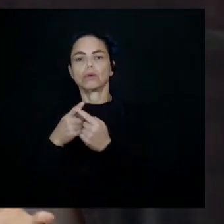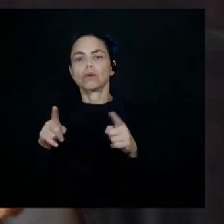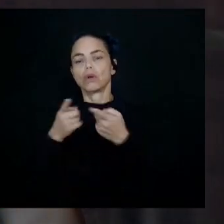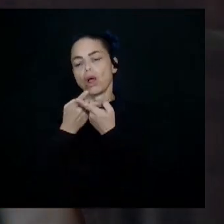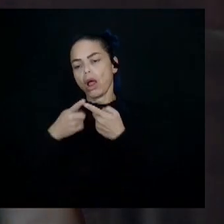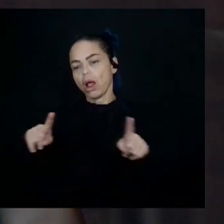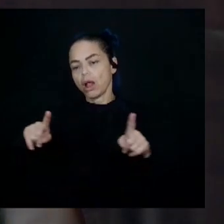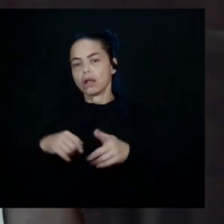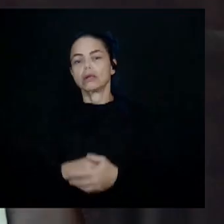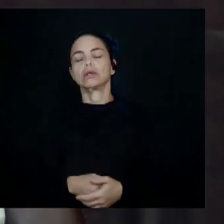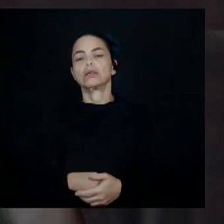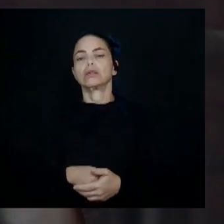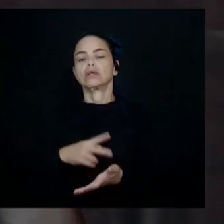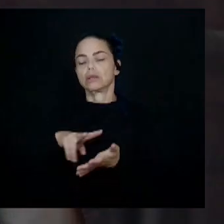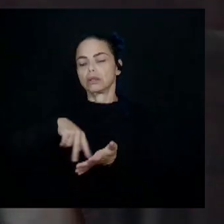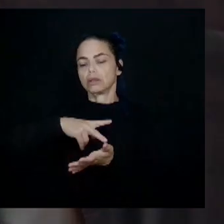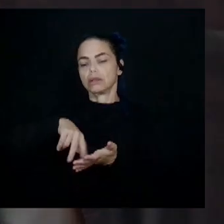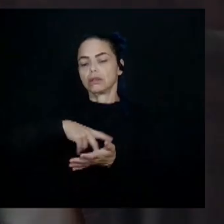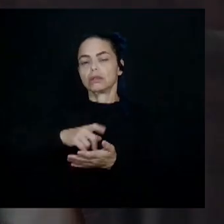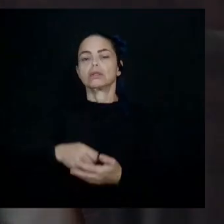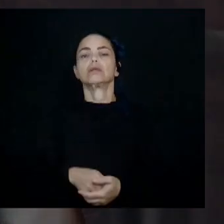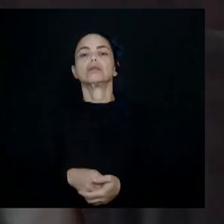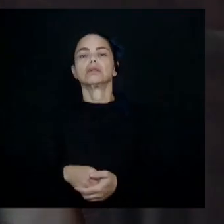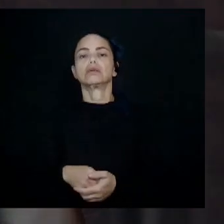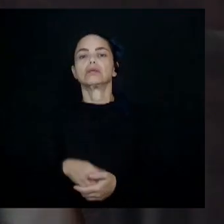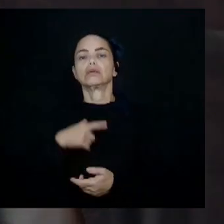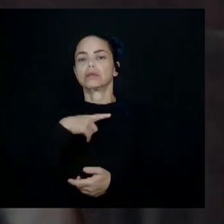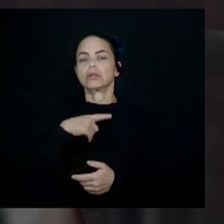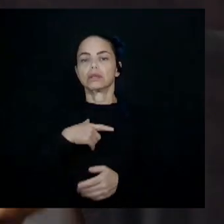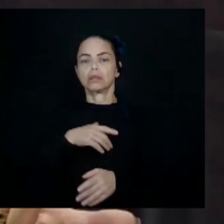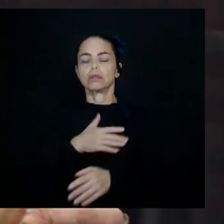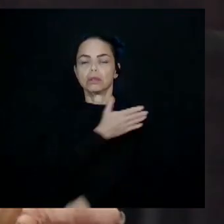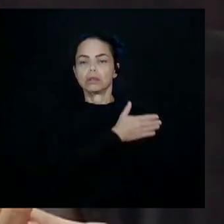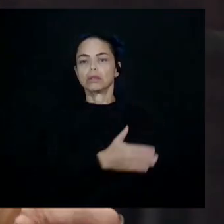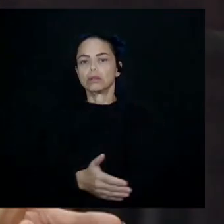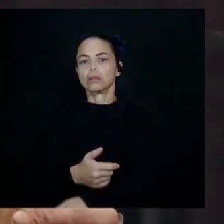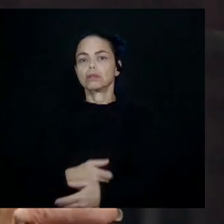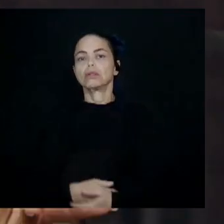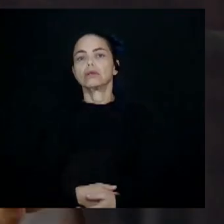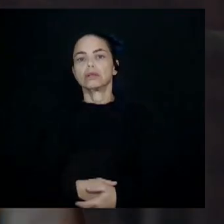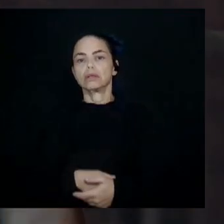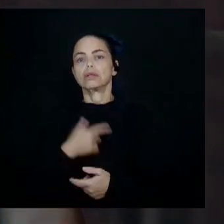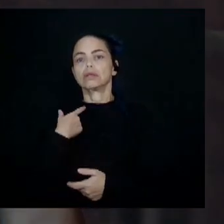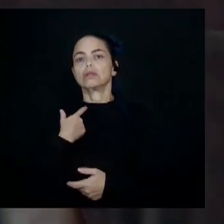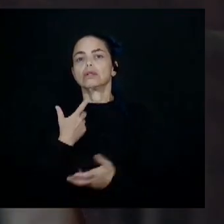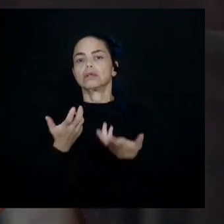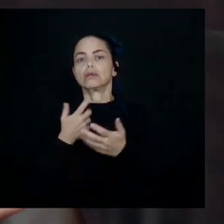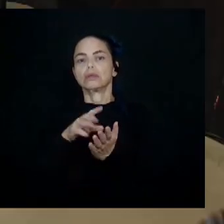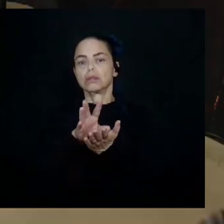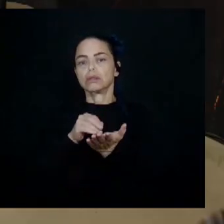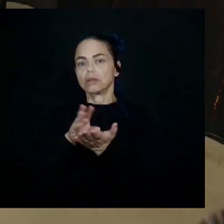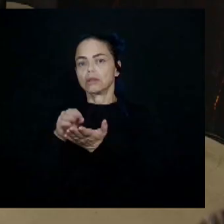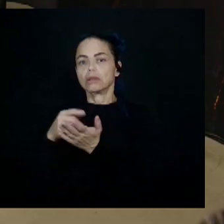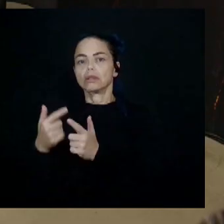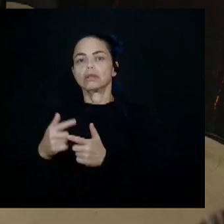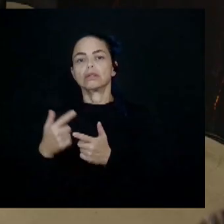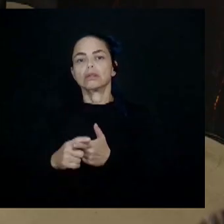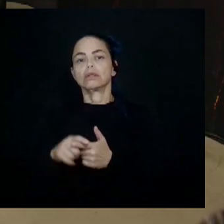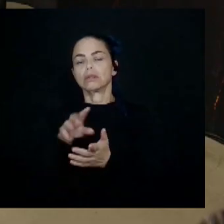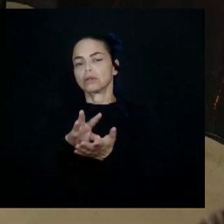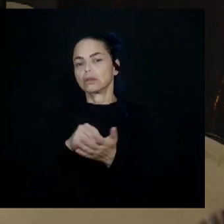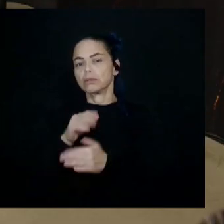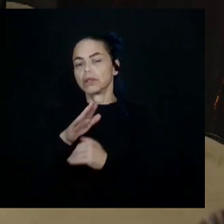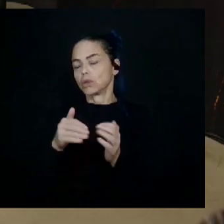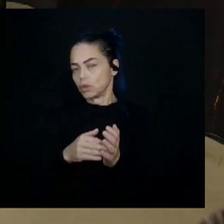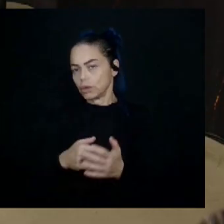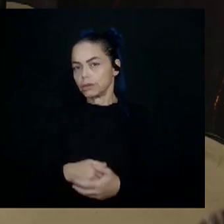bar, levar essa criança, onde vai ter esse comportamento do adulto que essa criança vai querer copiar. Porque criança copia tudo. Eles